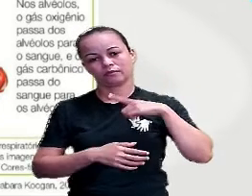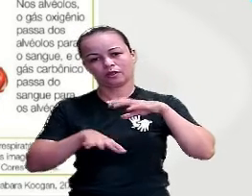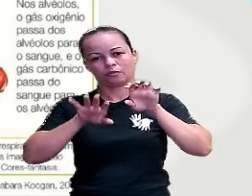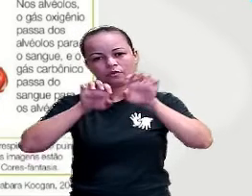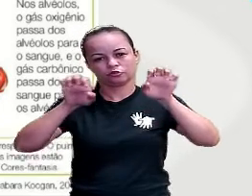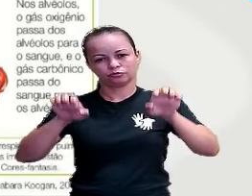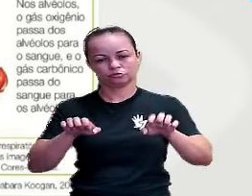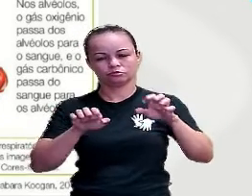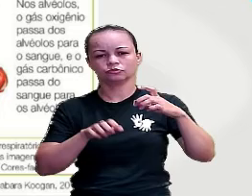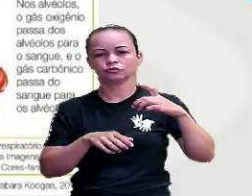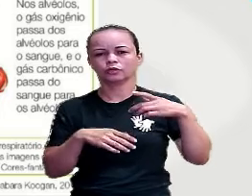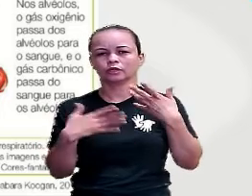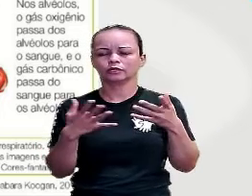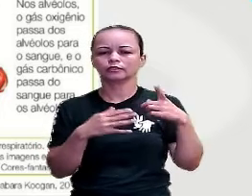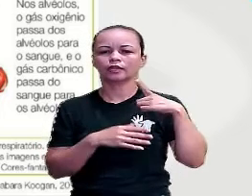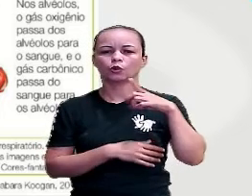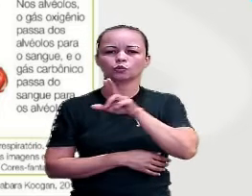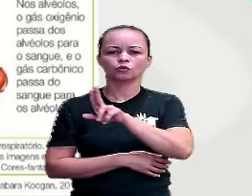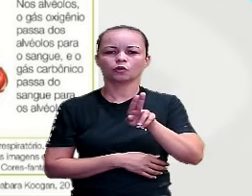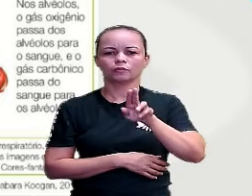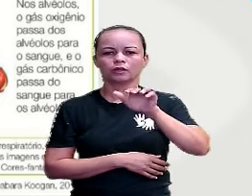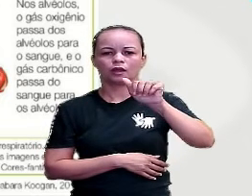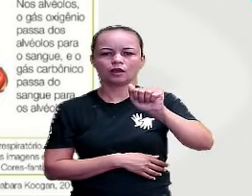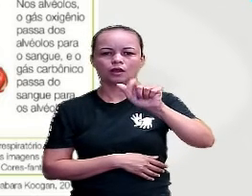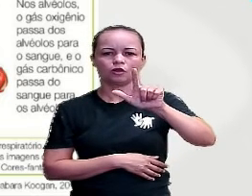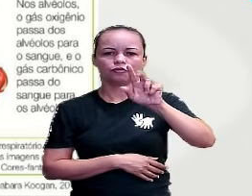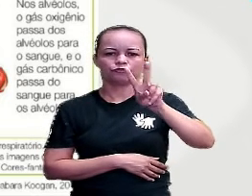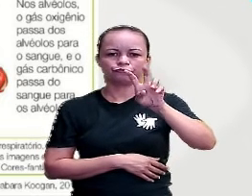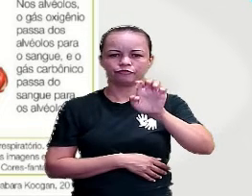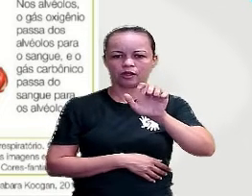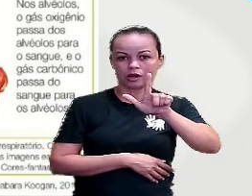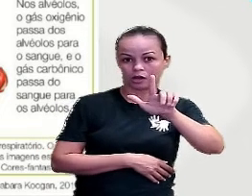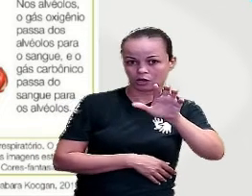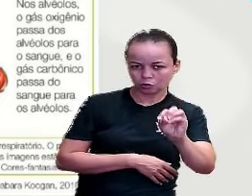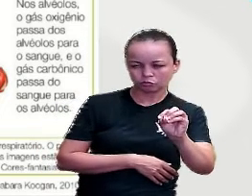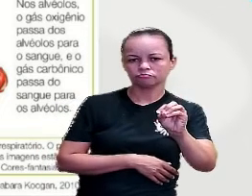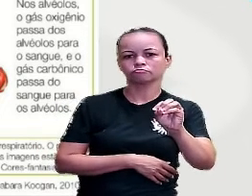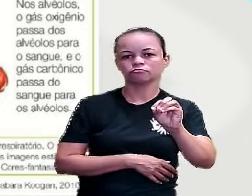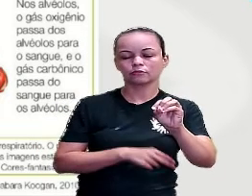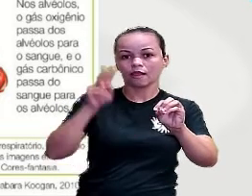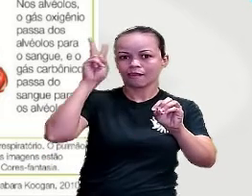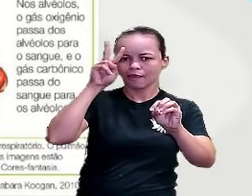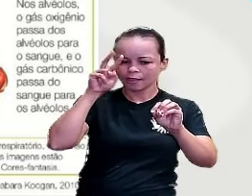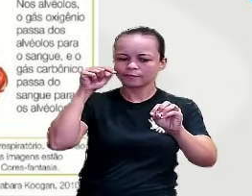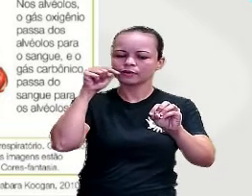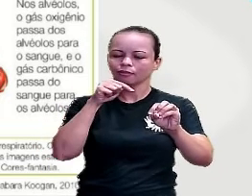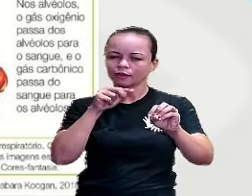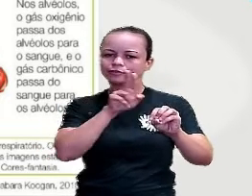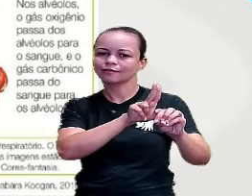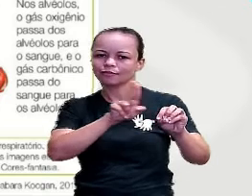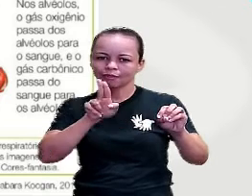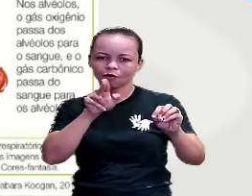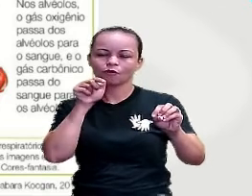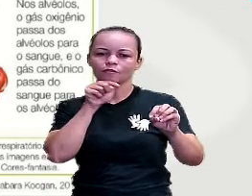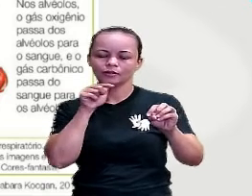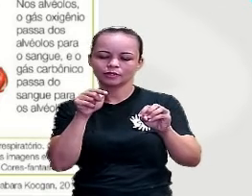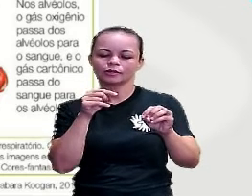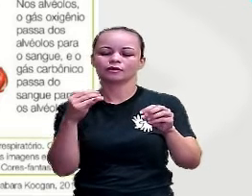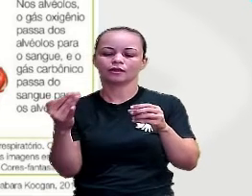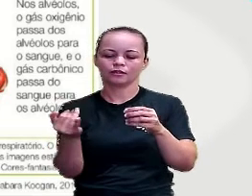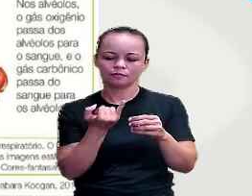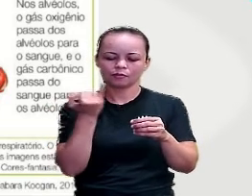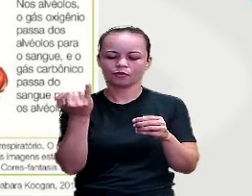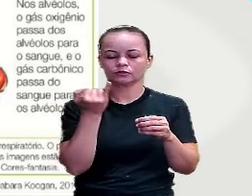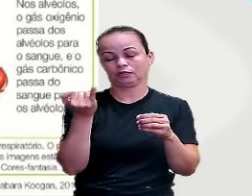de alvéolo, tá certo? Lembrem aí desse nome, que é nesse alvéolo, nessa terminação dos nossos